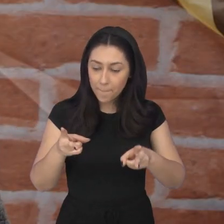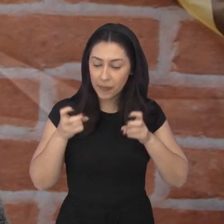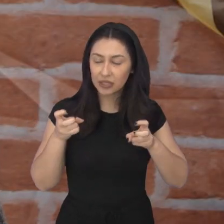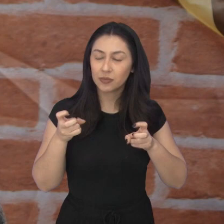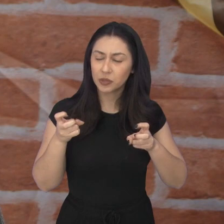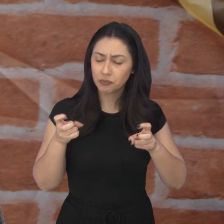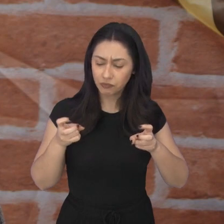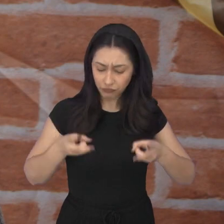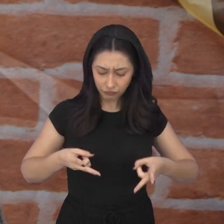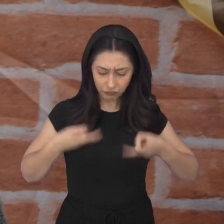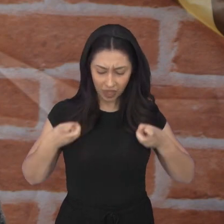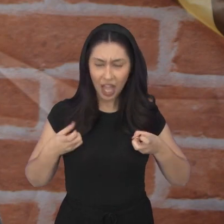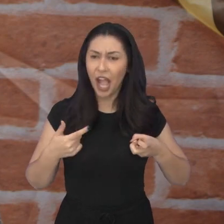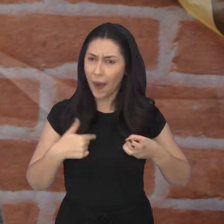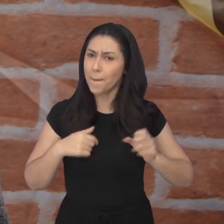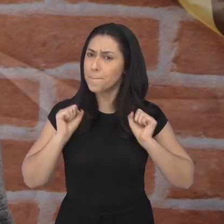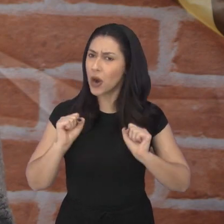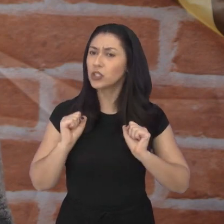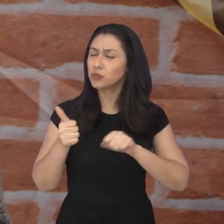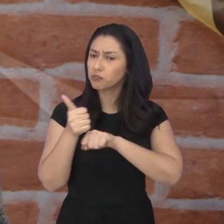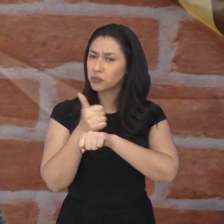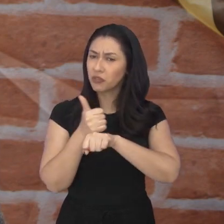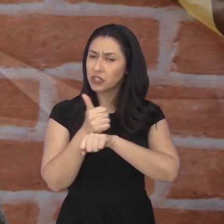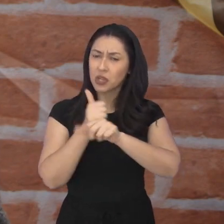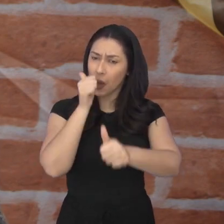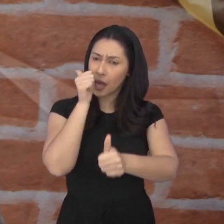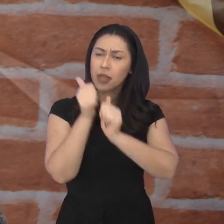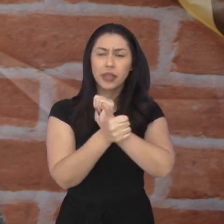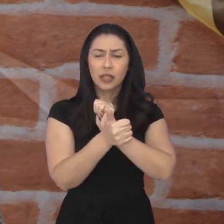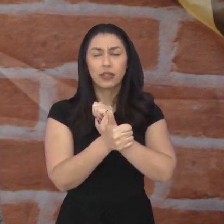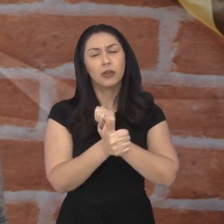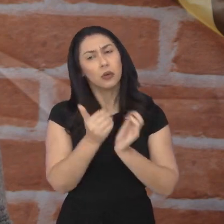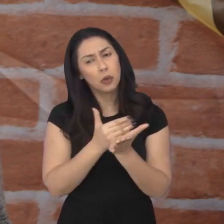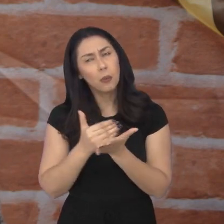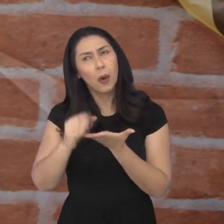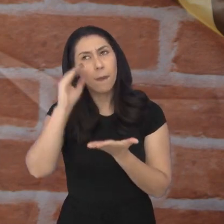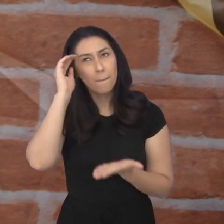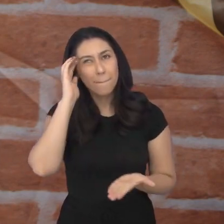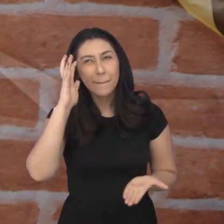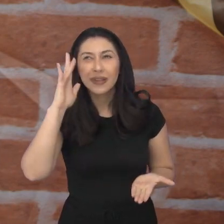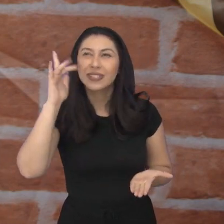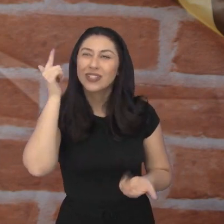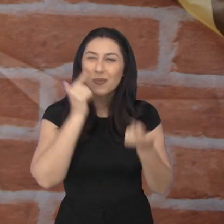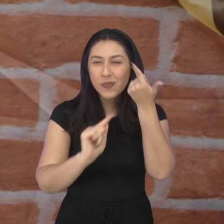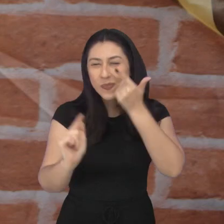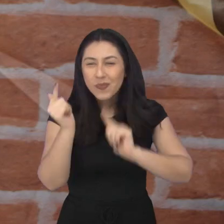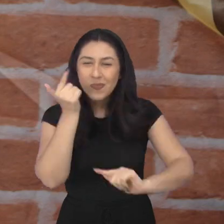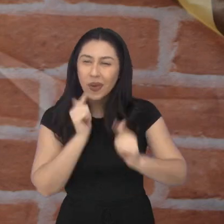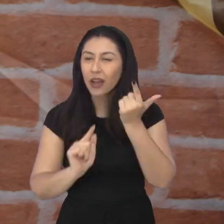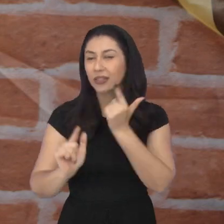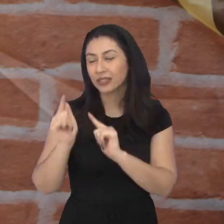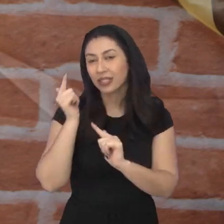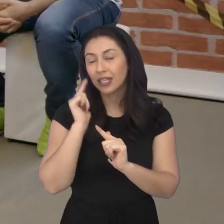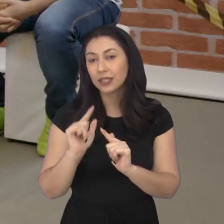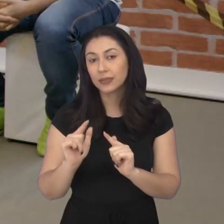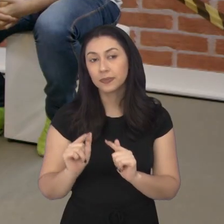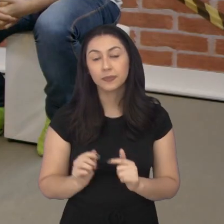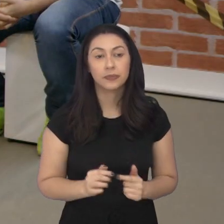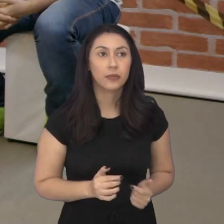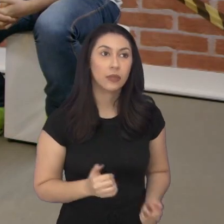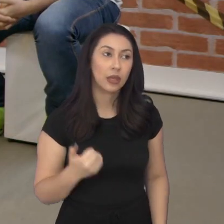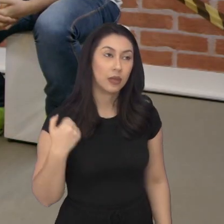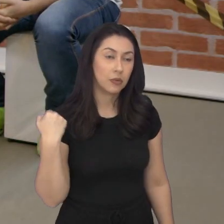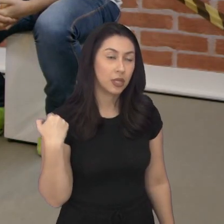como atleta, como uma profissão? Né? Passou a almejar, a alcançar tudo que você sonhava?